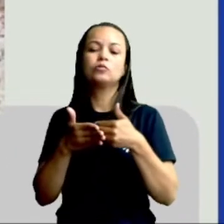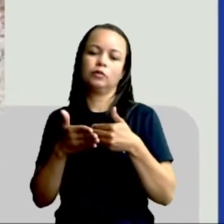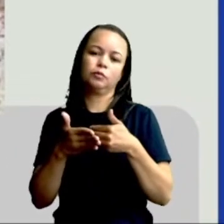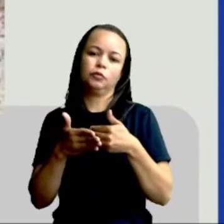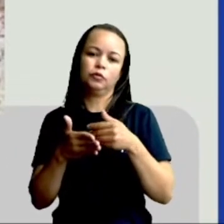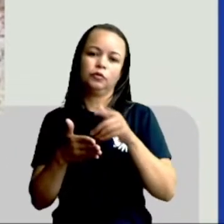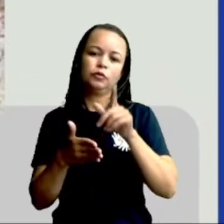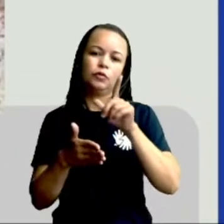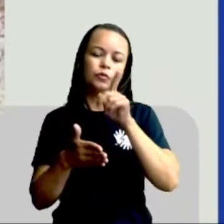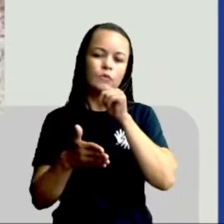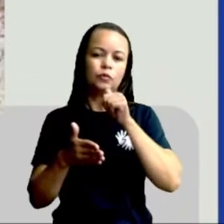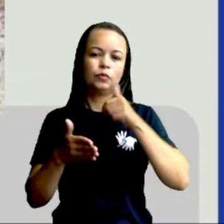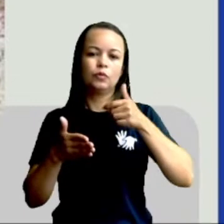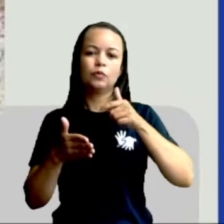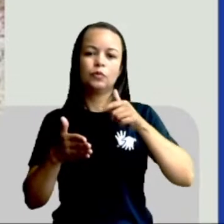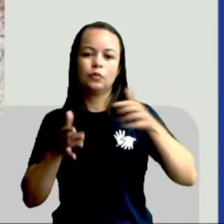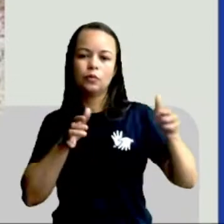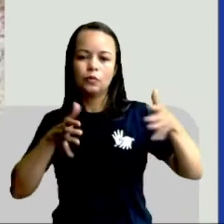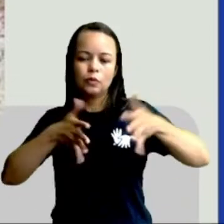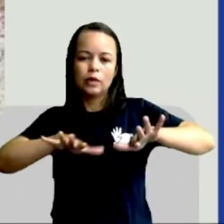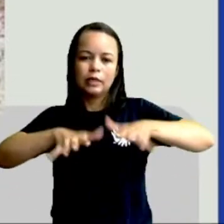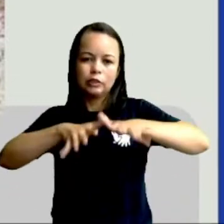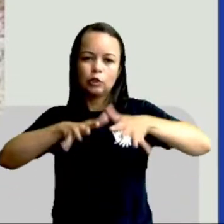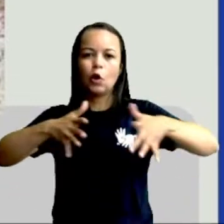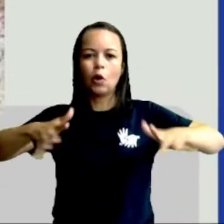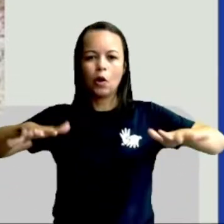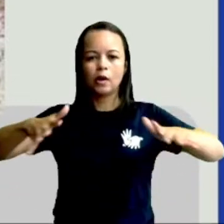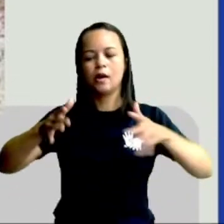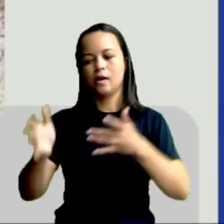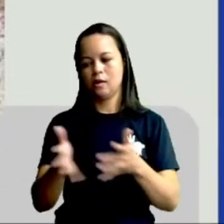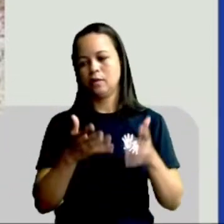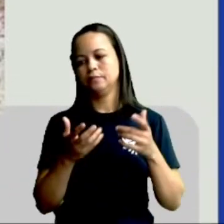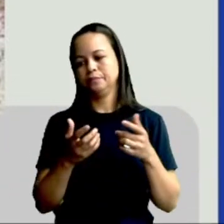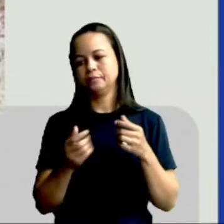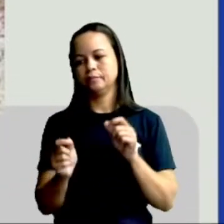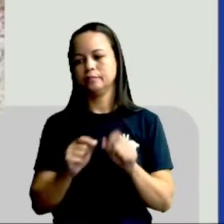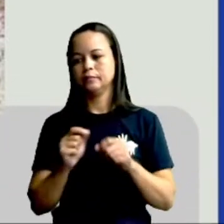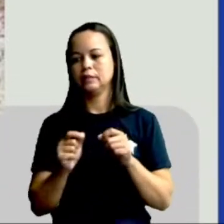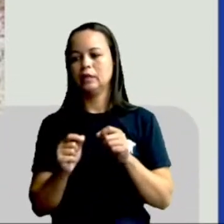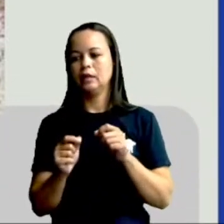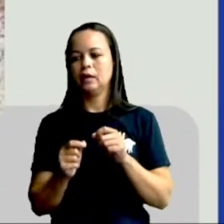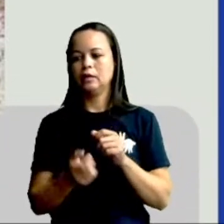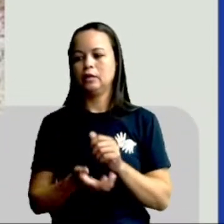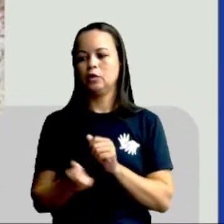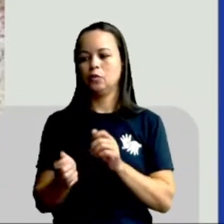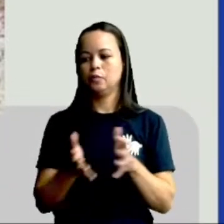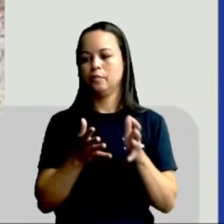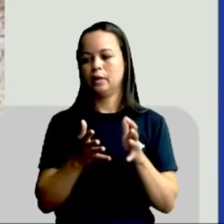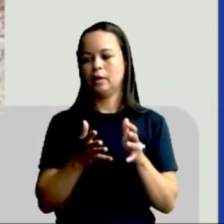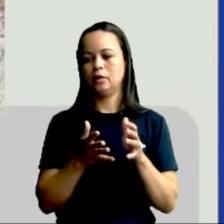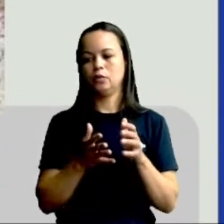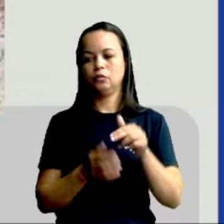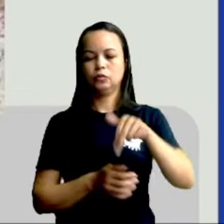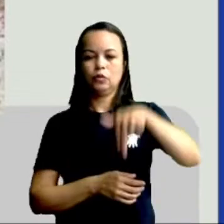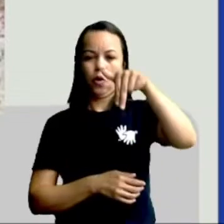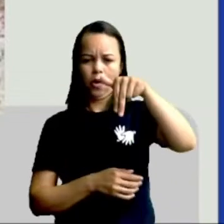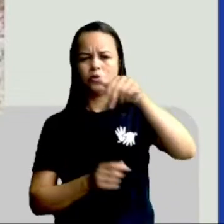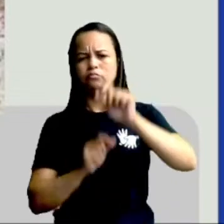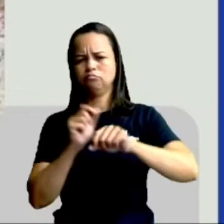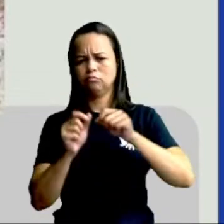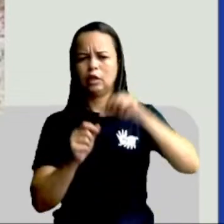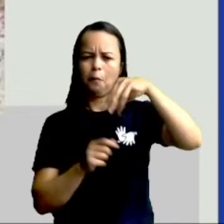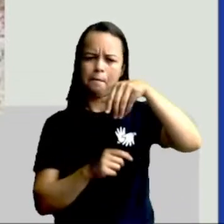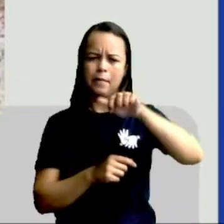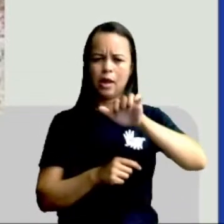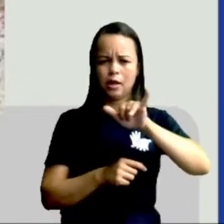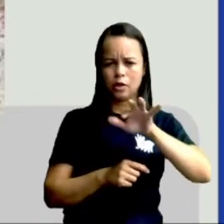O meio norte é uma faixa de transição entre a Amazônia e o sertão. E o sertão fica